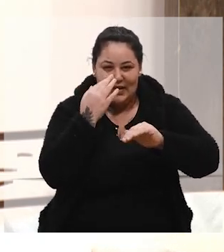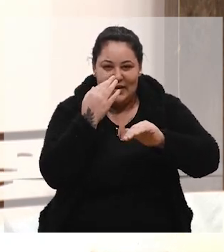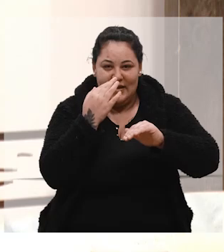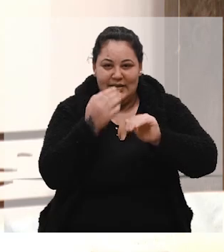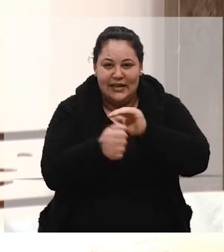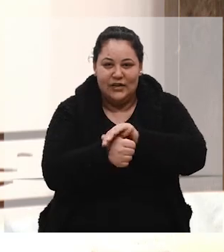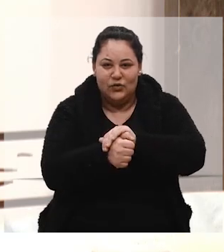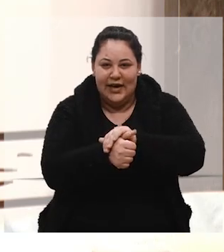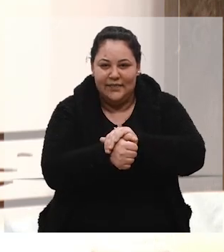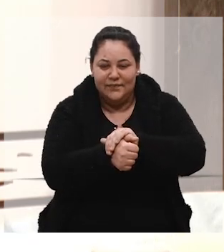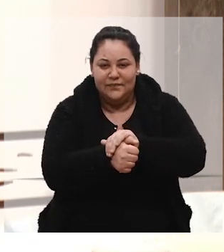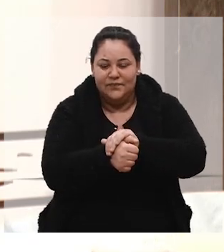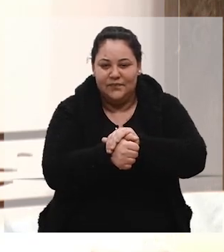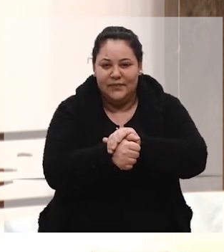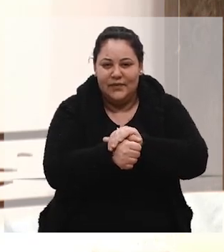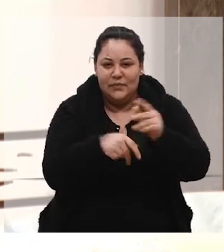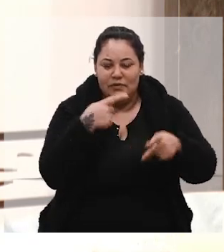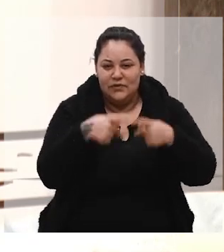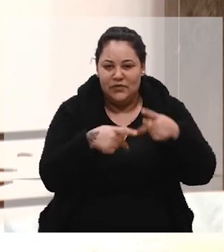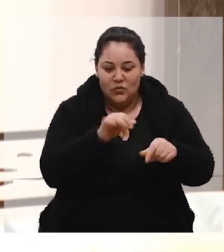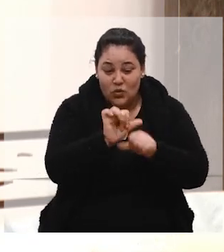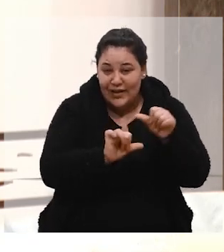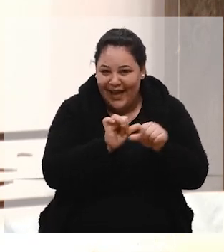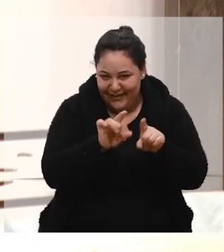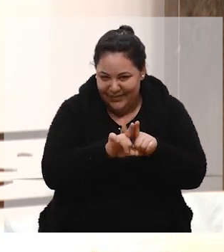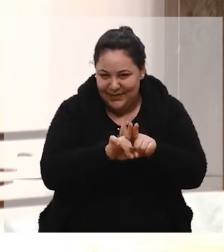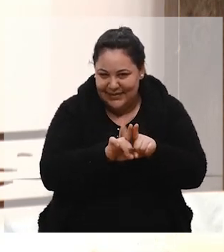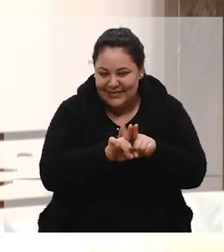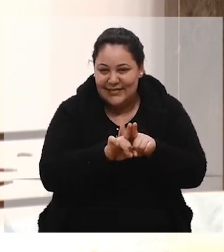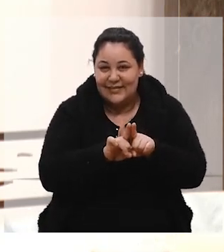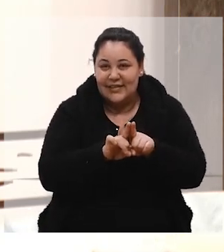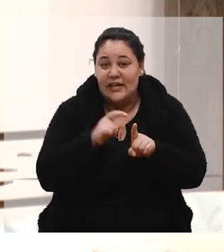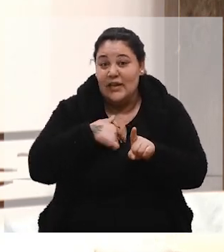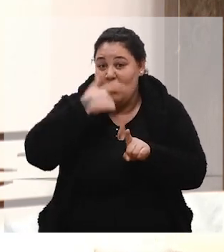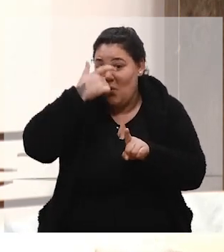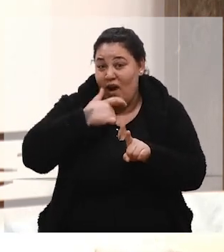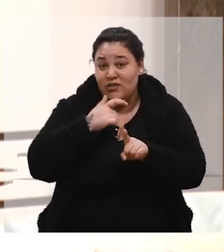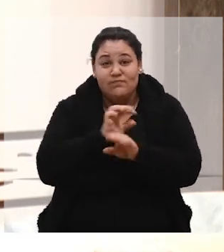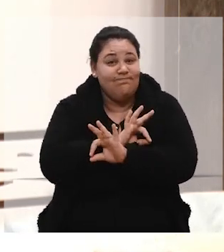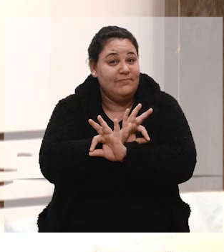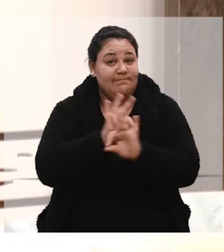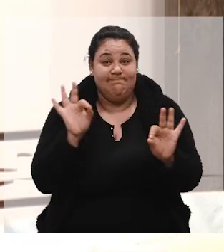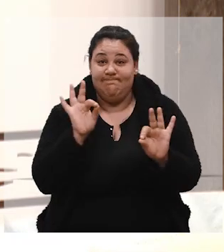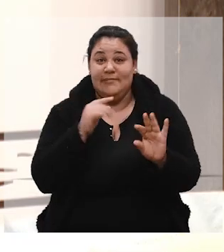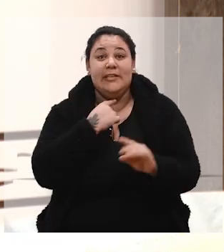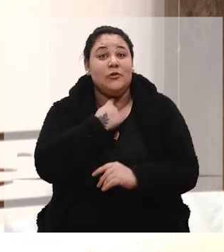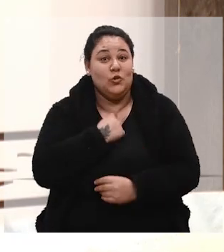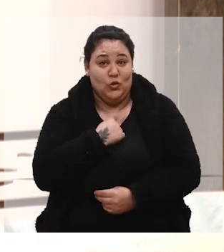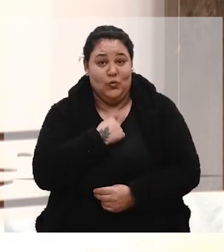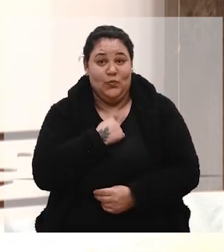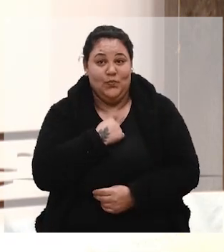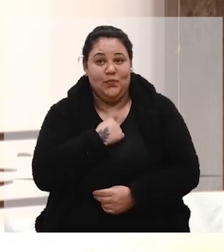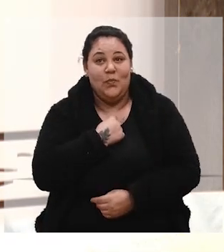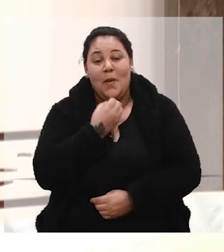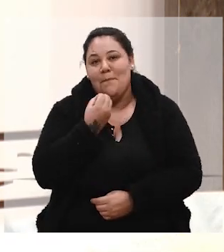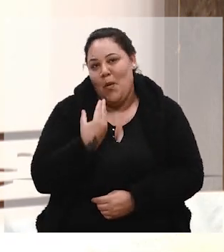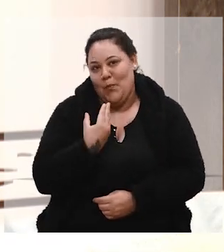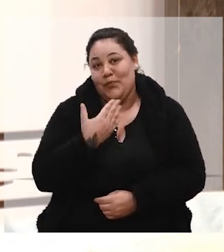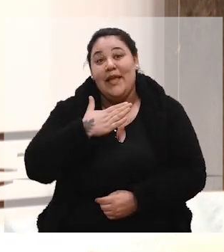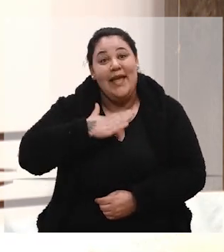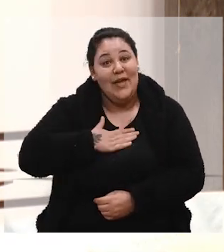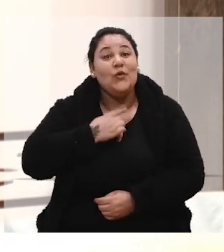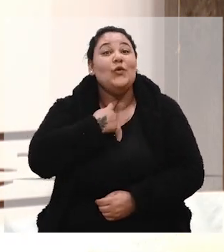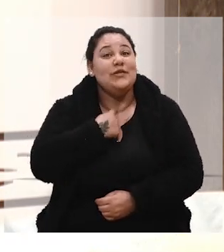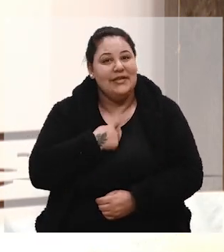bem, os líderes mudaram, os personagens mudaram, e daí eu acho que ninguém gostou. Bem,